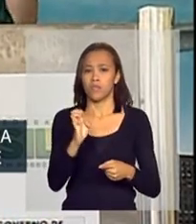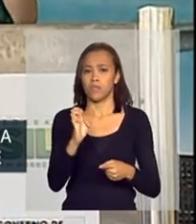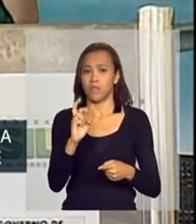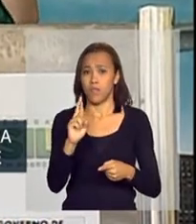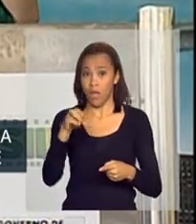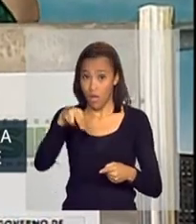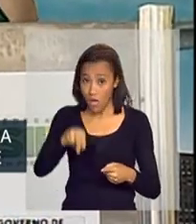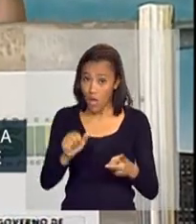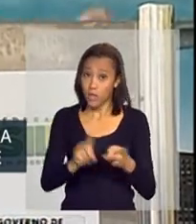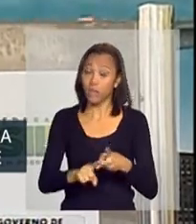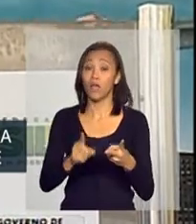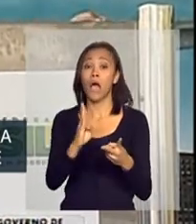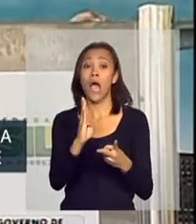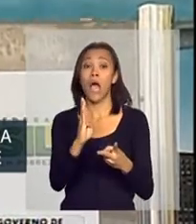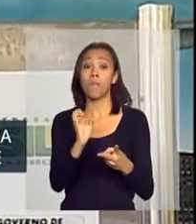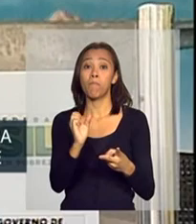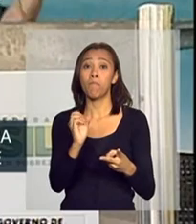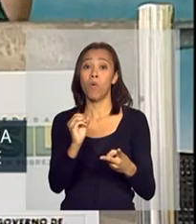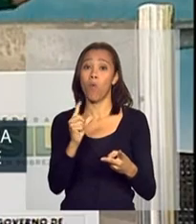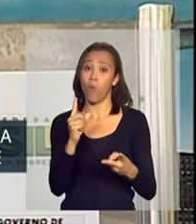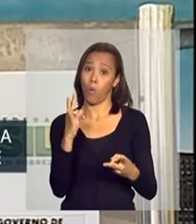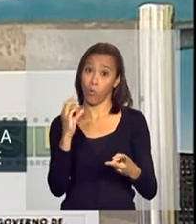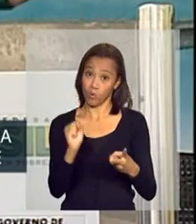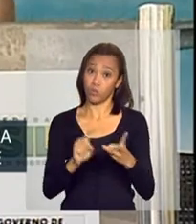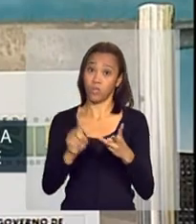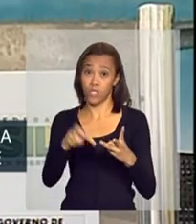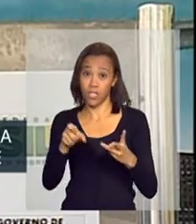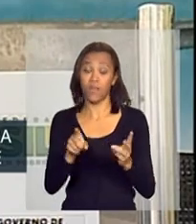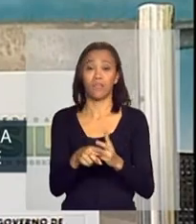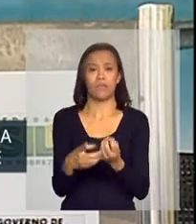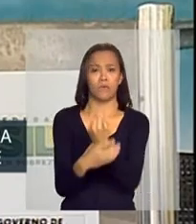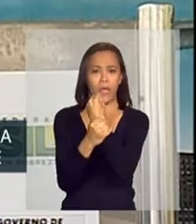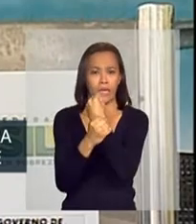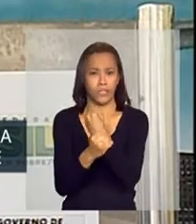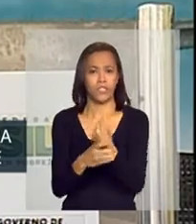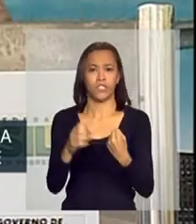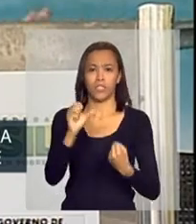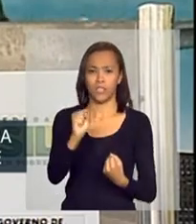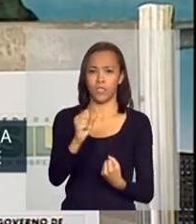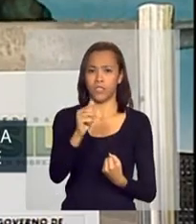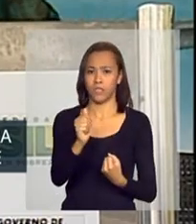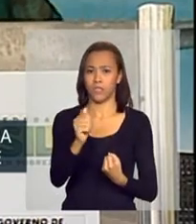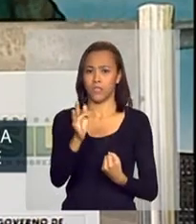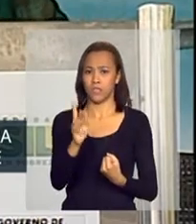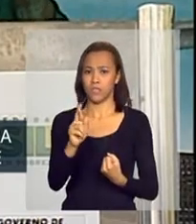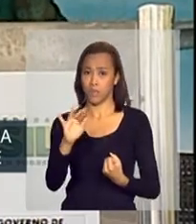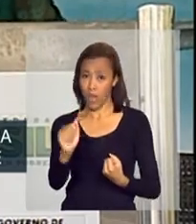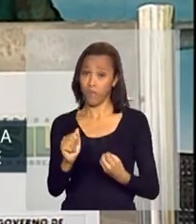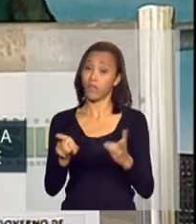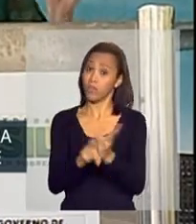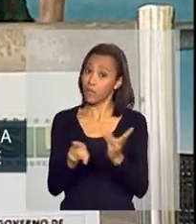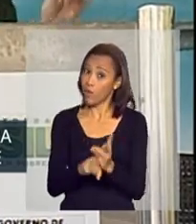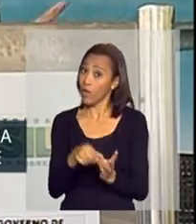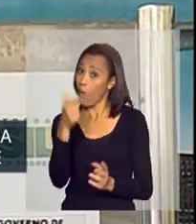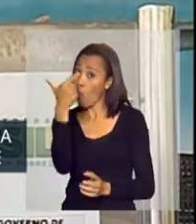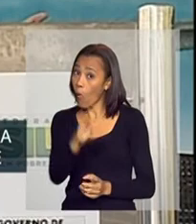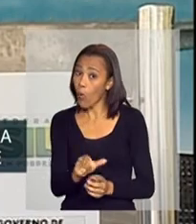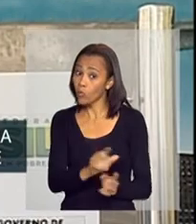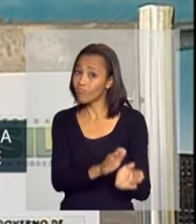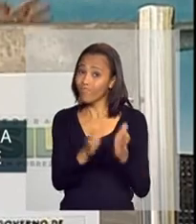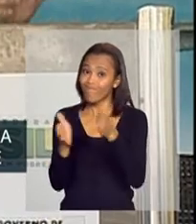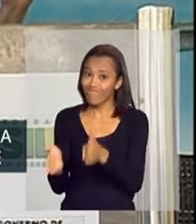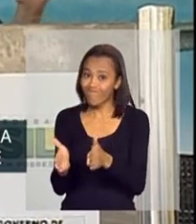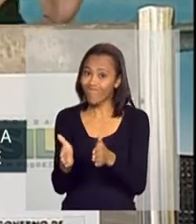a bolsa estiagem, o garantia safra, mas nós vamos estar com outro olho na